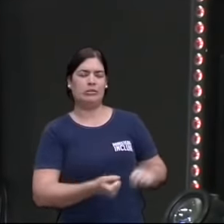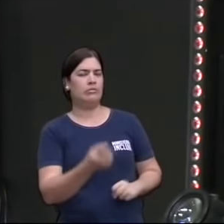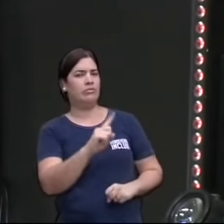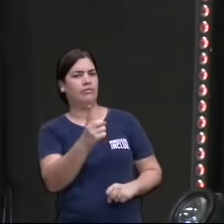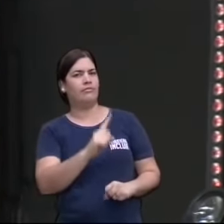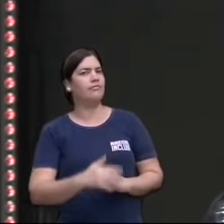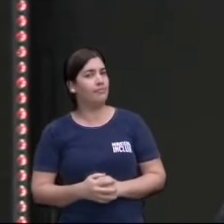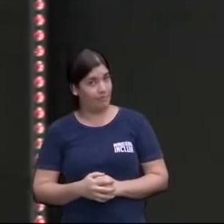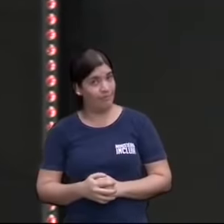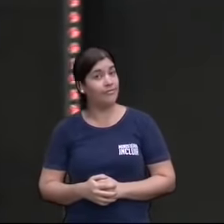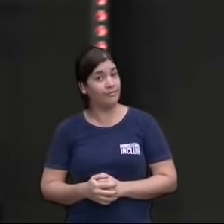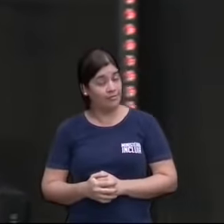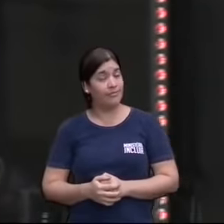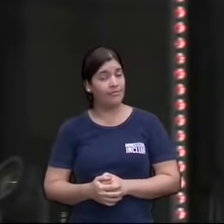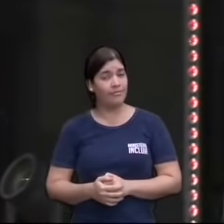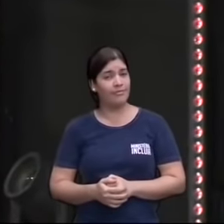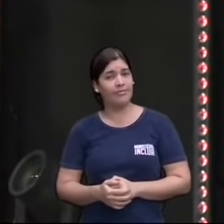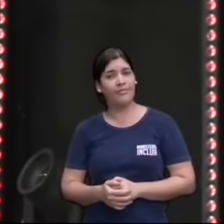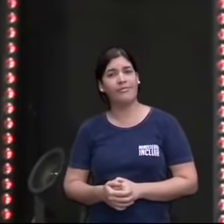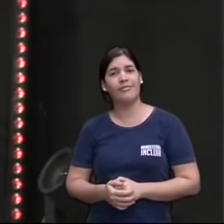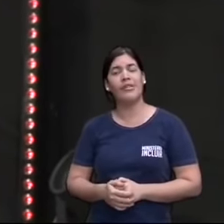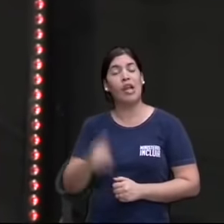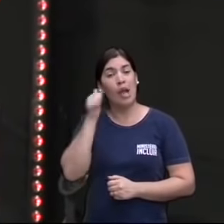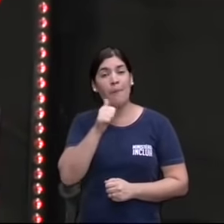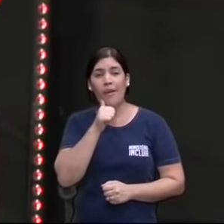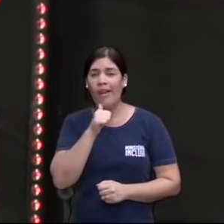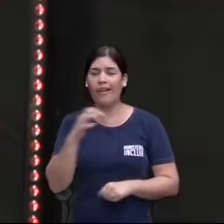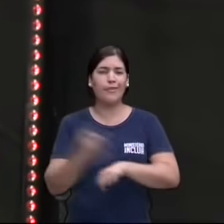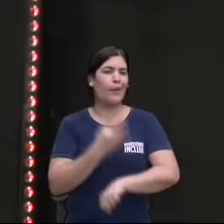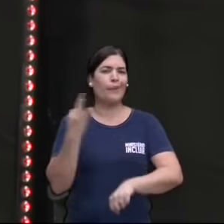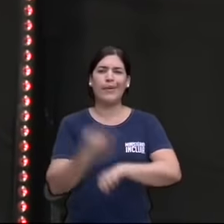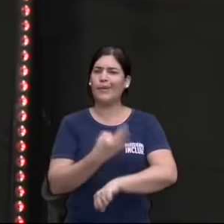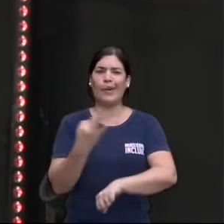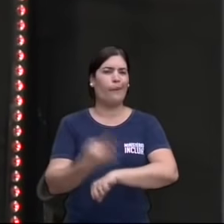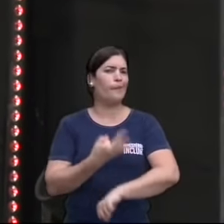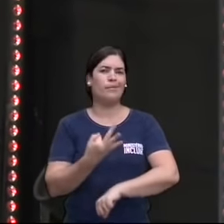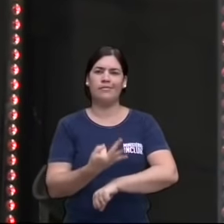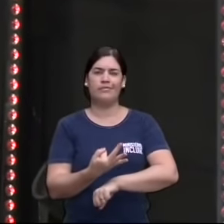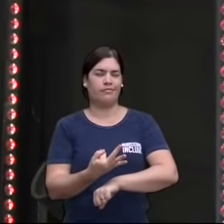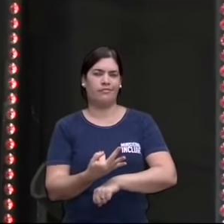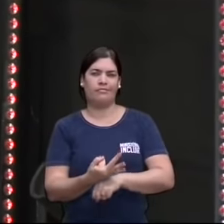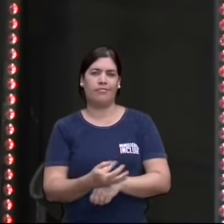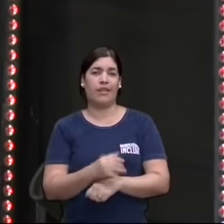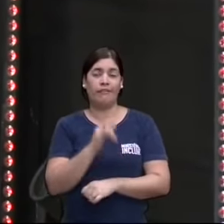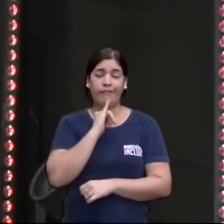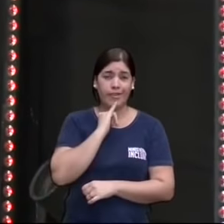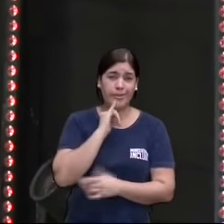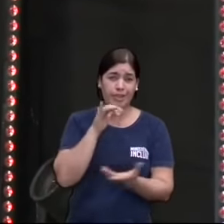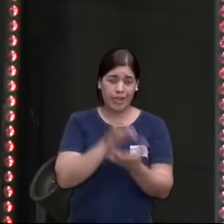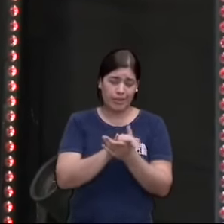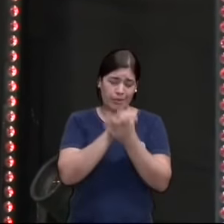Uma hora, ela não aguentou mais. E, infelizmente,